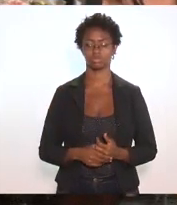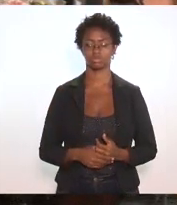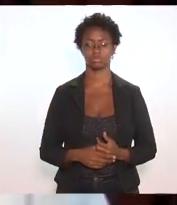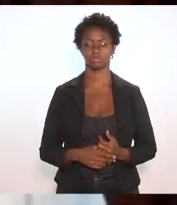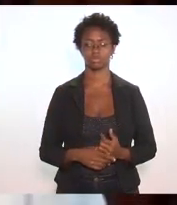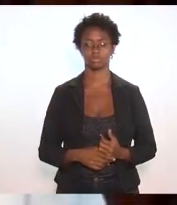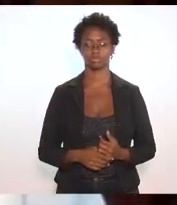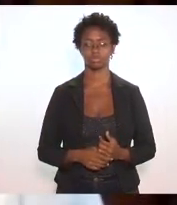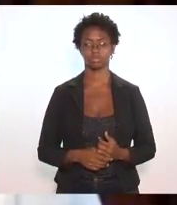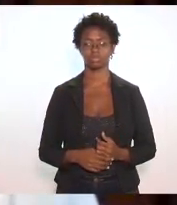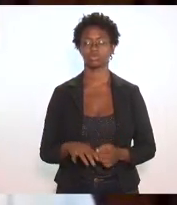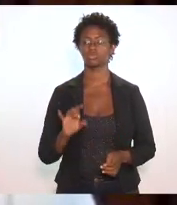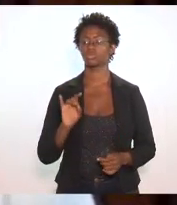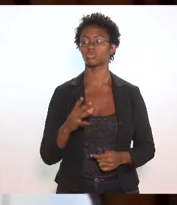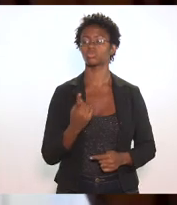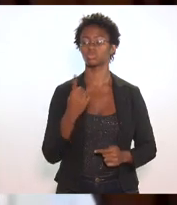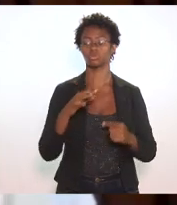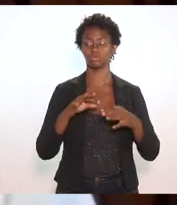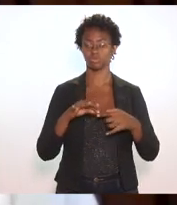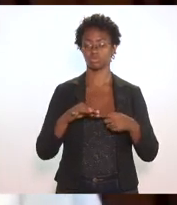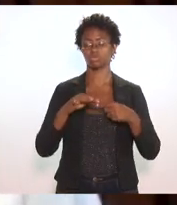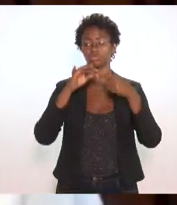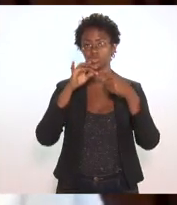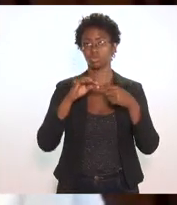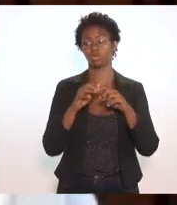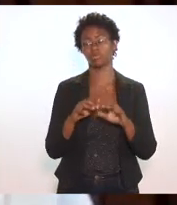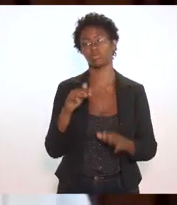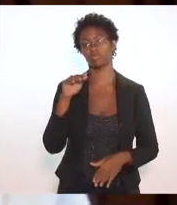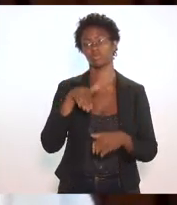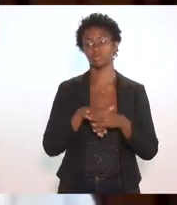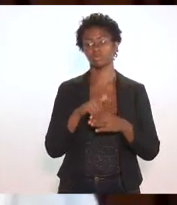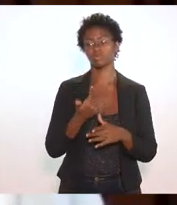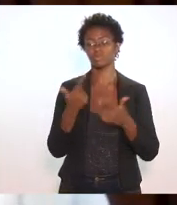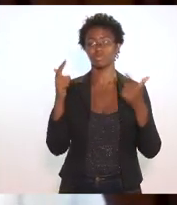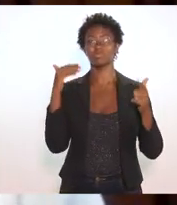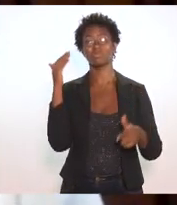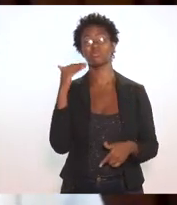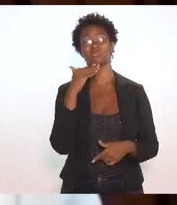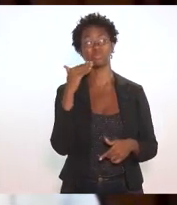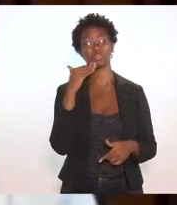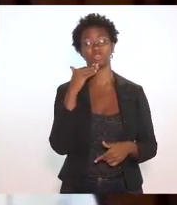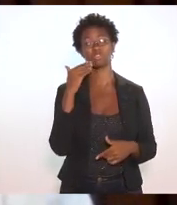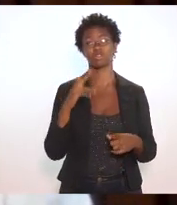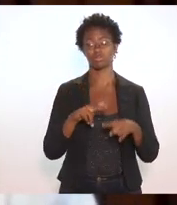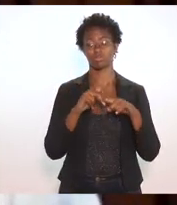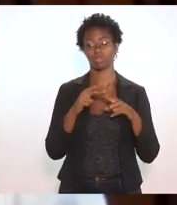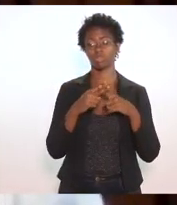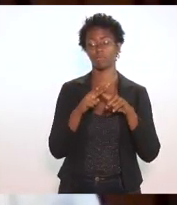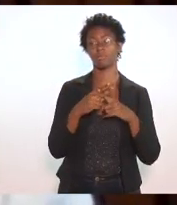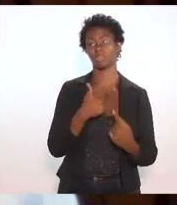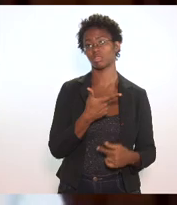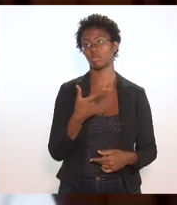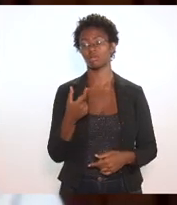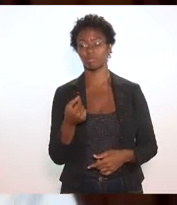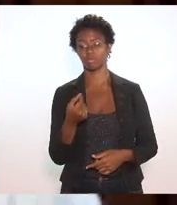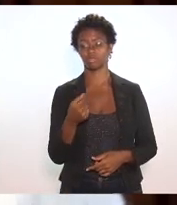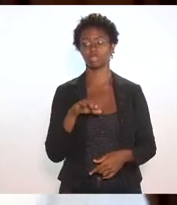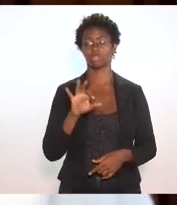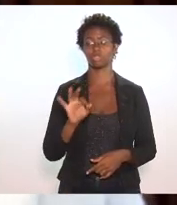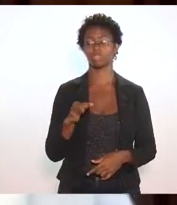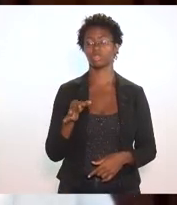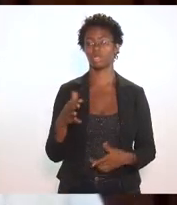Senhor presidente, só tem um destaque para votar, porque os demais estão prejudicados, que é a emenda 20, que, na verdade, a